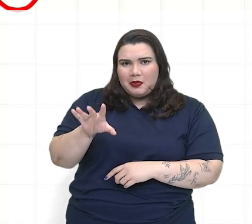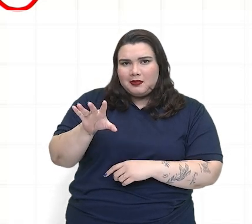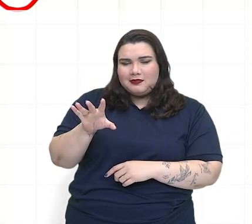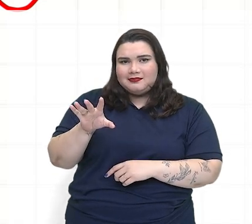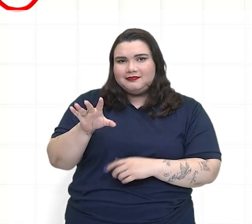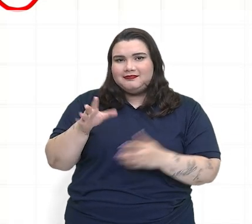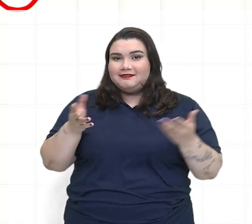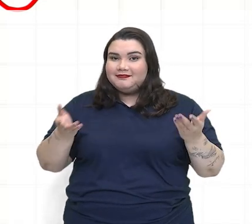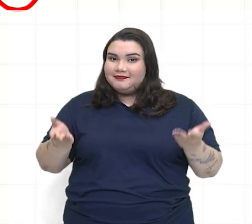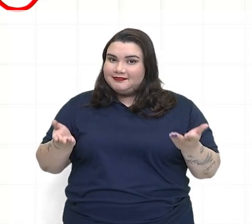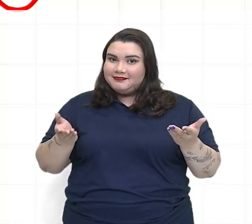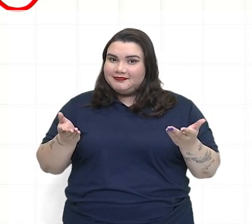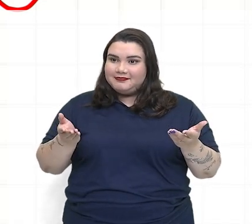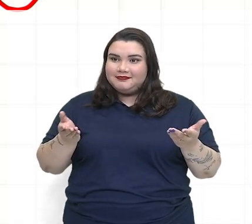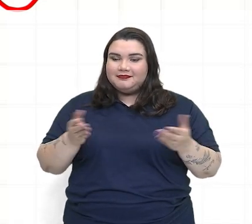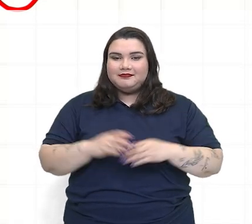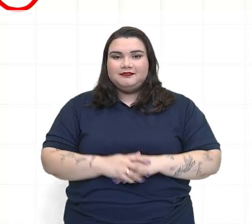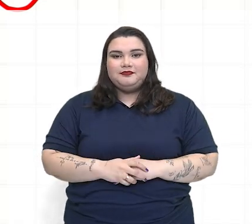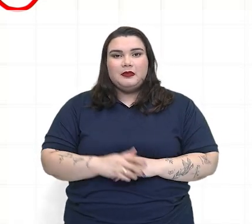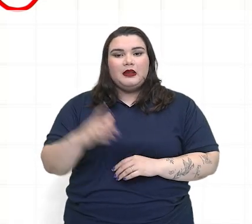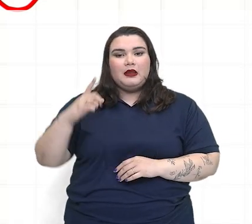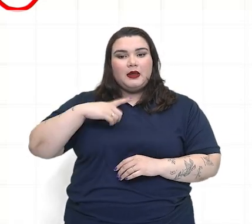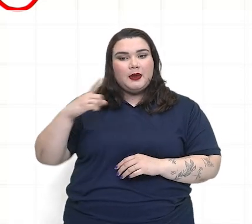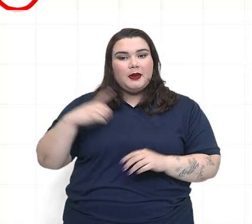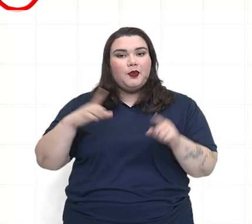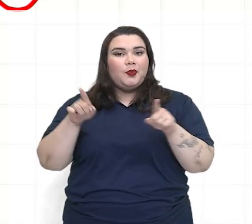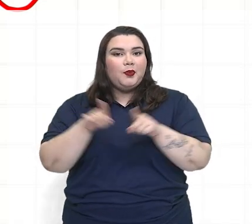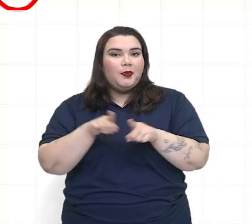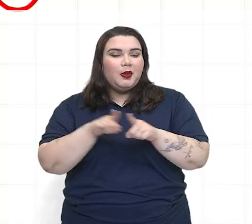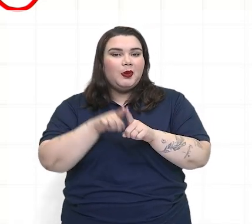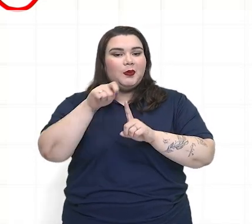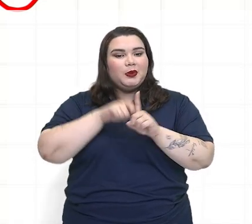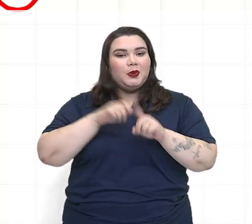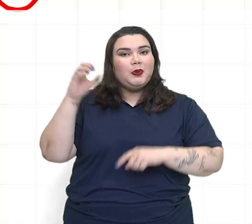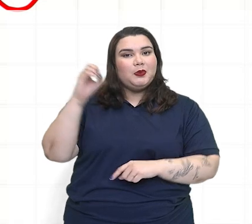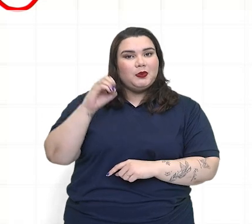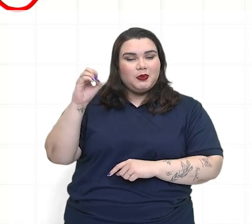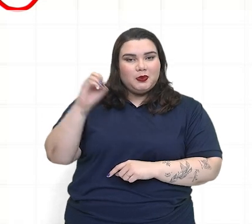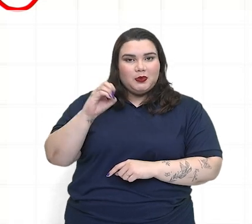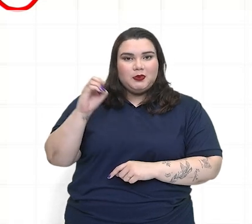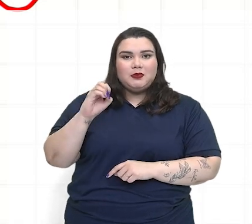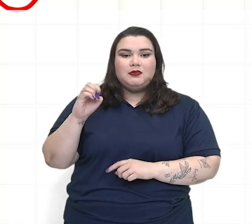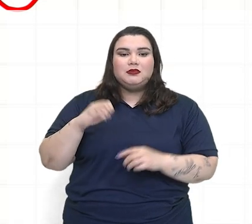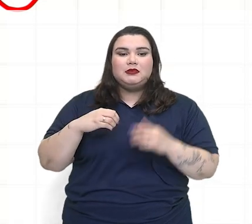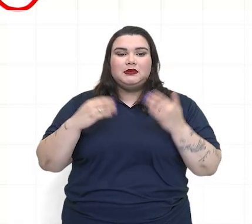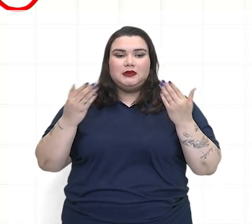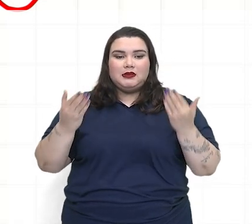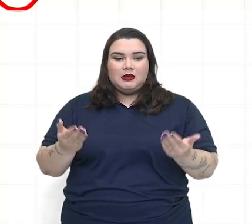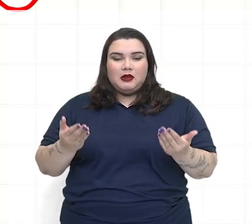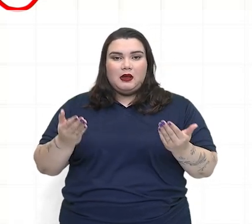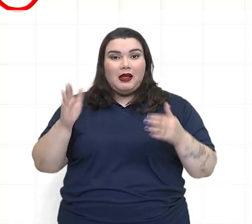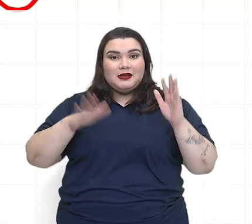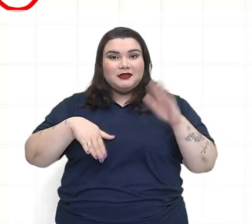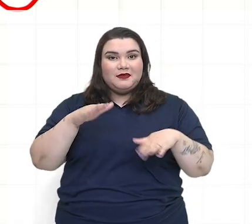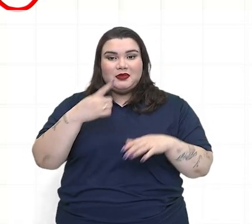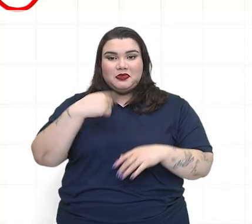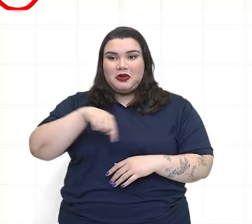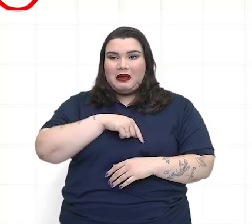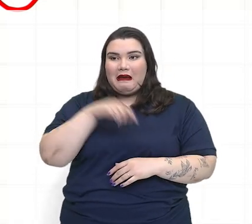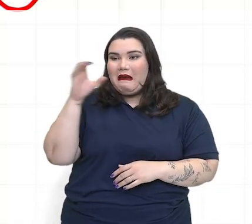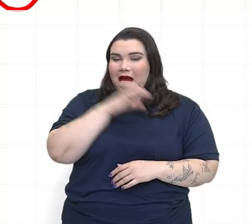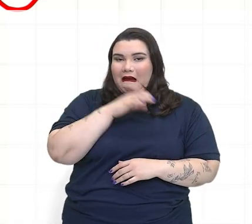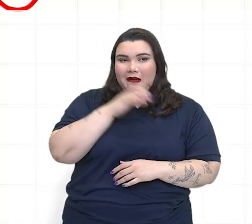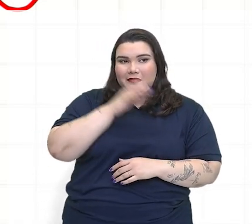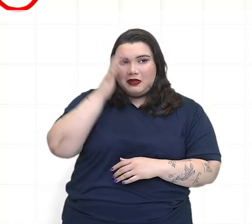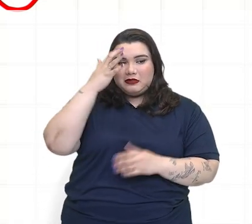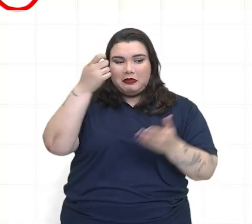lucro? Aí é que tá. Nós tivemos lucro também aonde? Em outubro. Então, ó, às vezes na ânsia de querer resolver